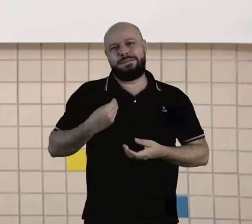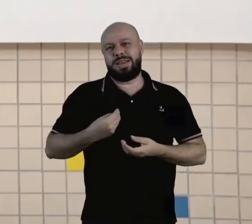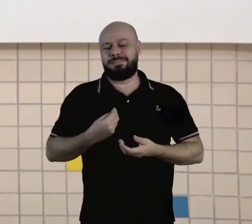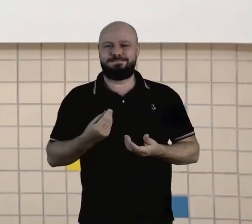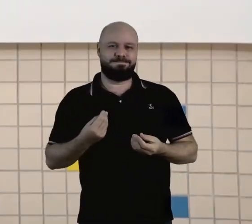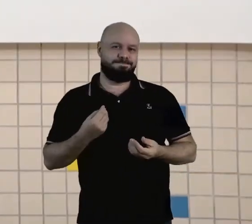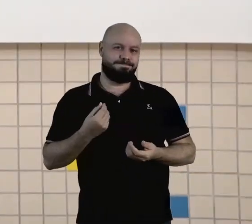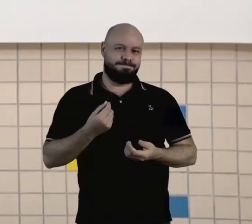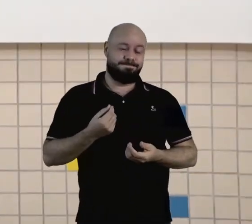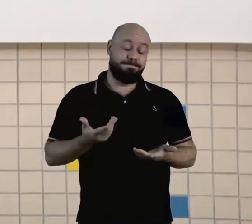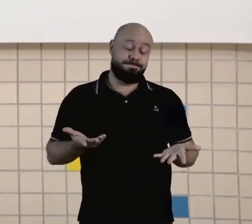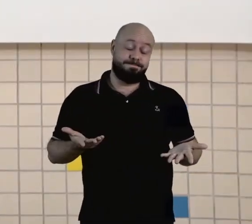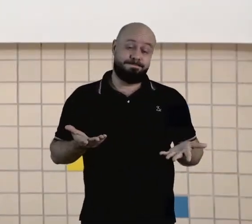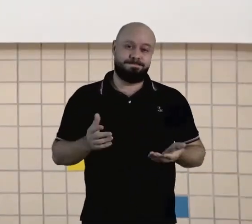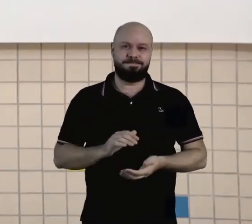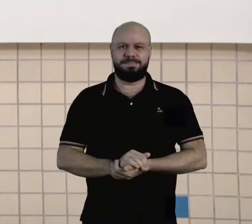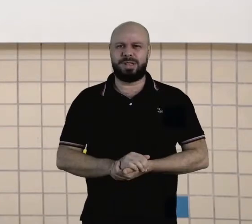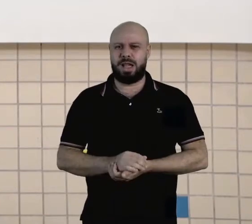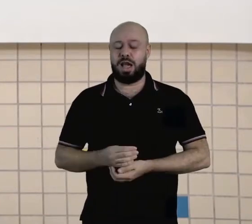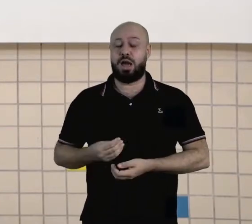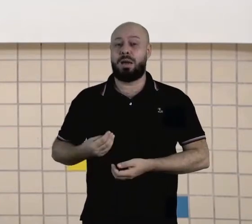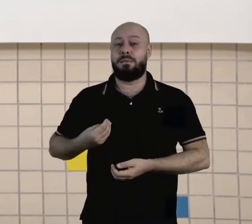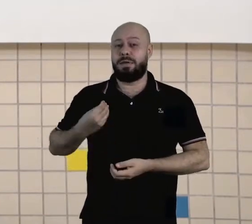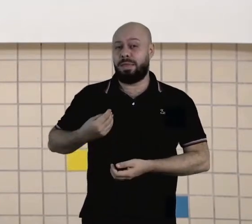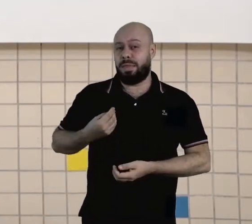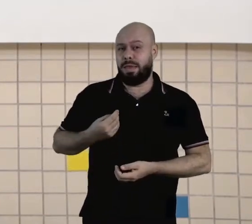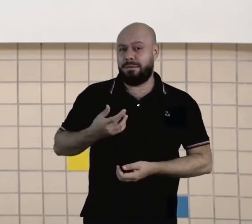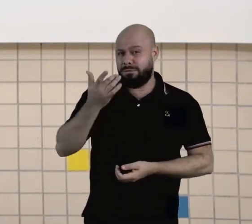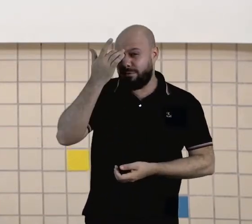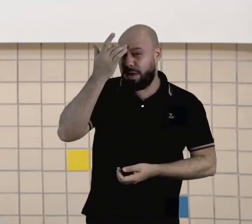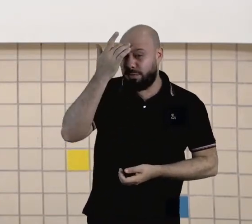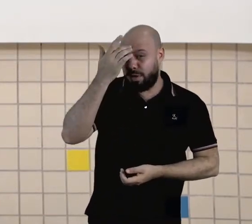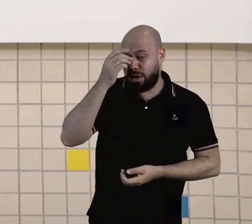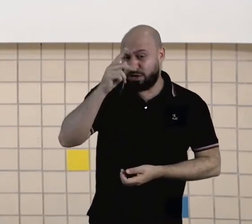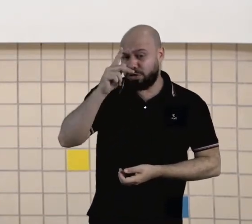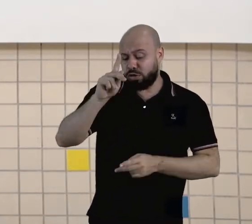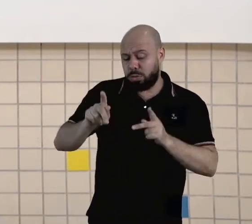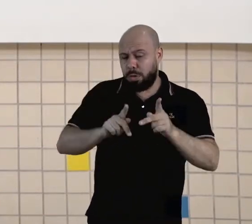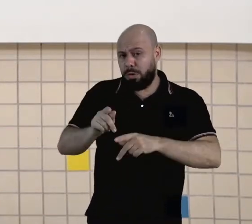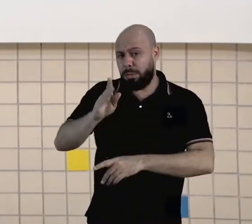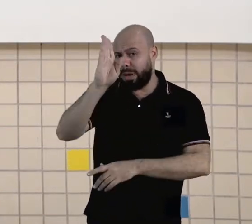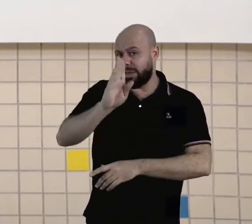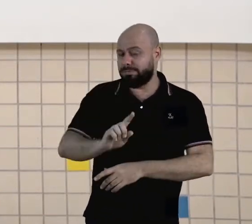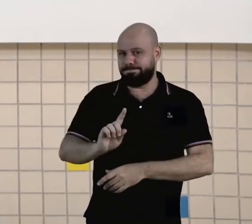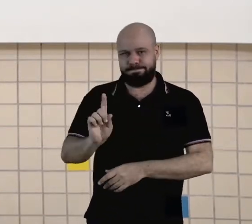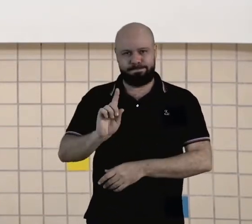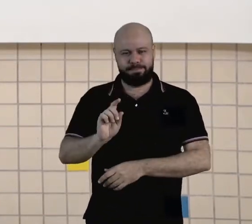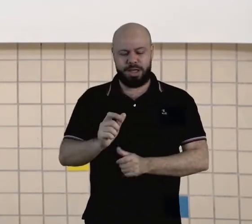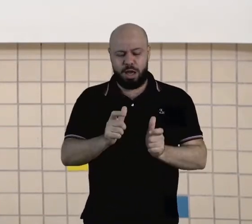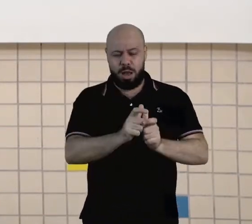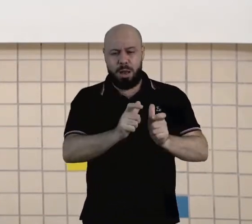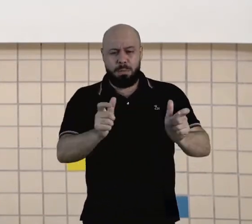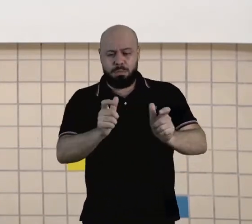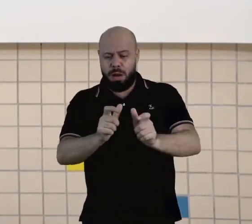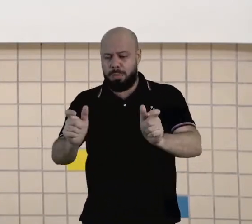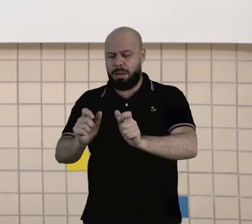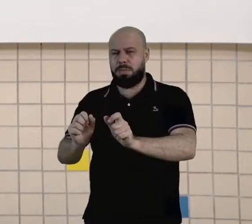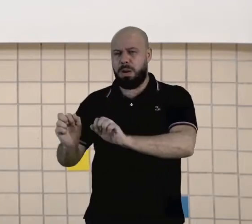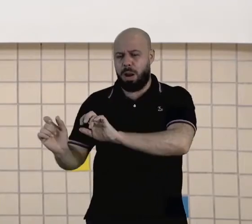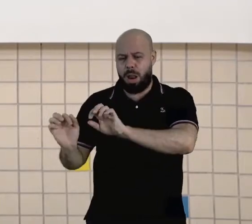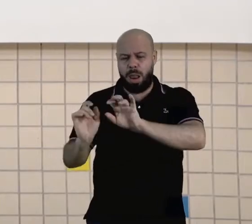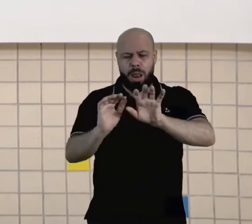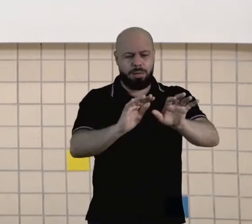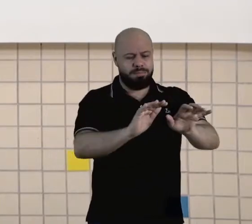Bem, a vida não estava nada fácil para a população brasileira e um grande número de pessoas estavam se deslocando agora para